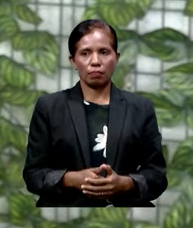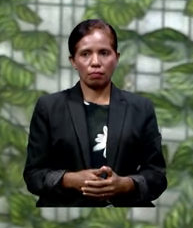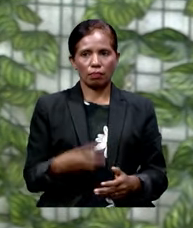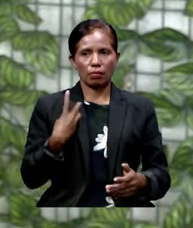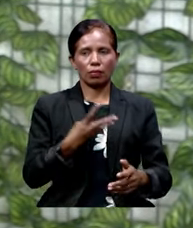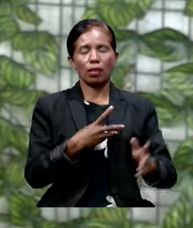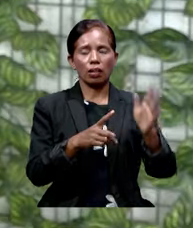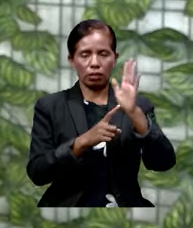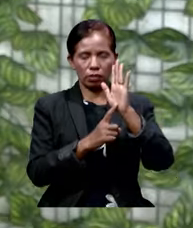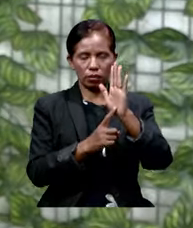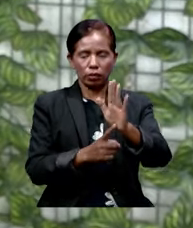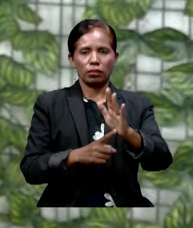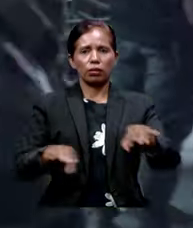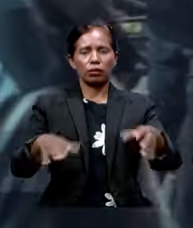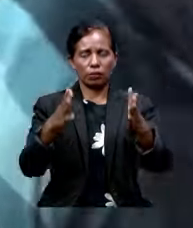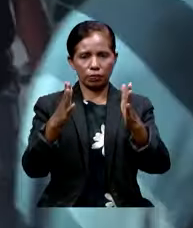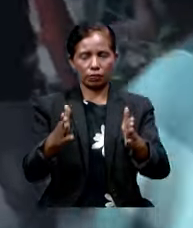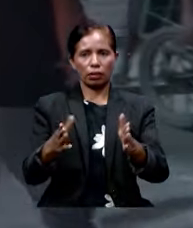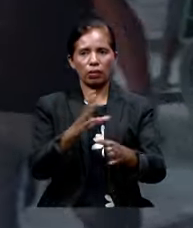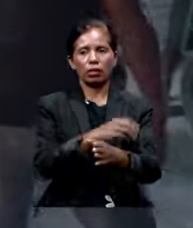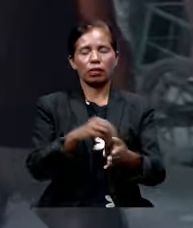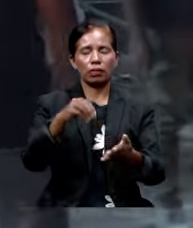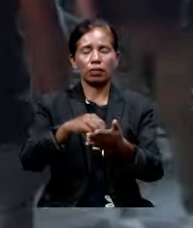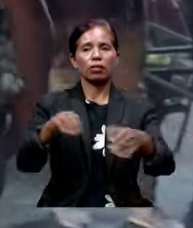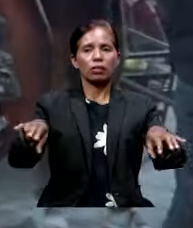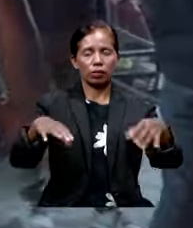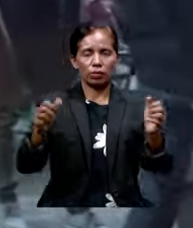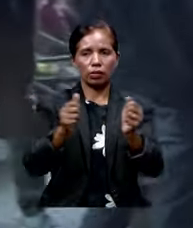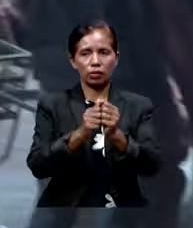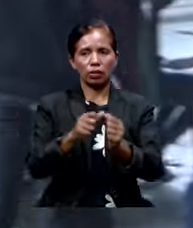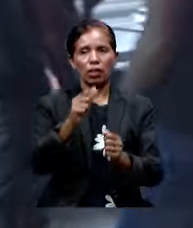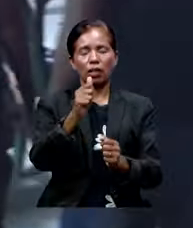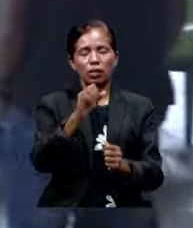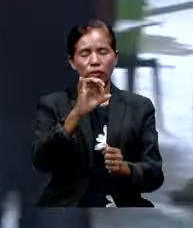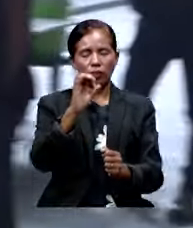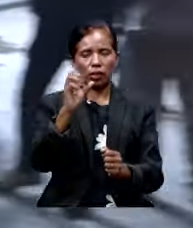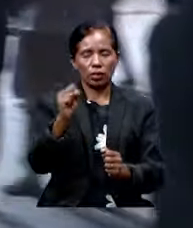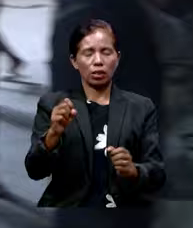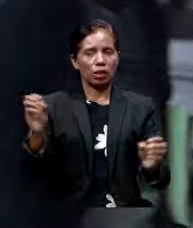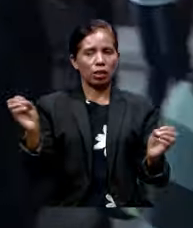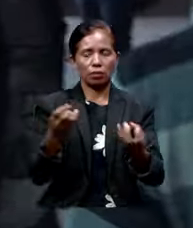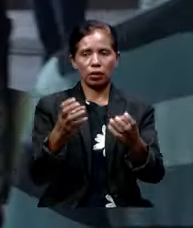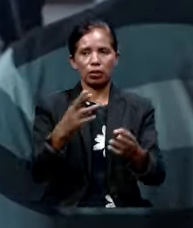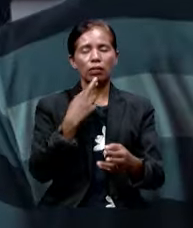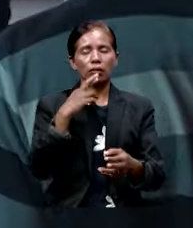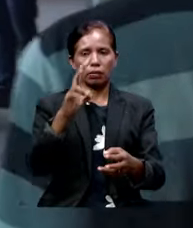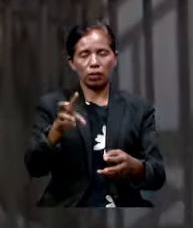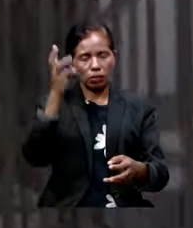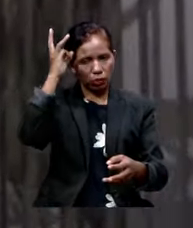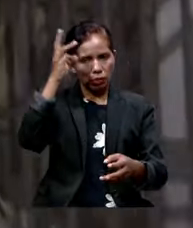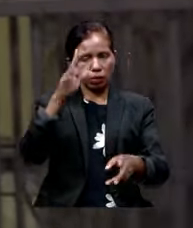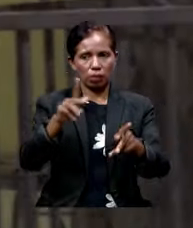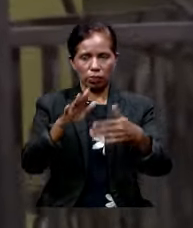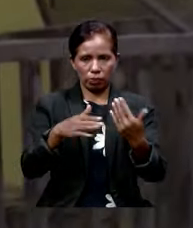mos destaca o funcionário balon ou de reforça serviço e fez sanien, mas bem, na fato, não é suficiente ou de responder para a preocupação